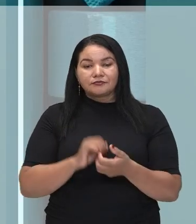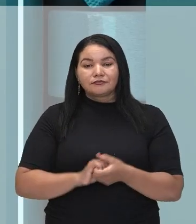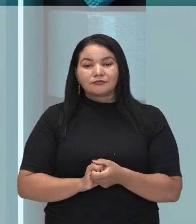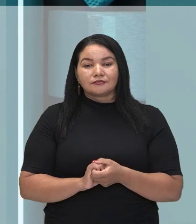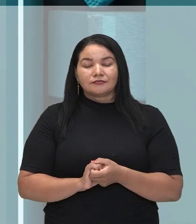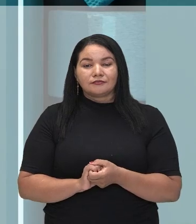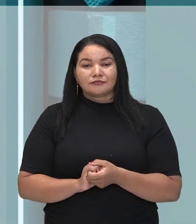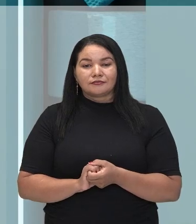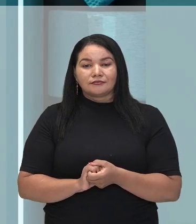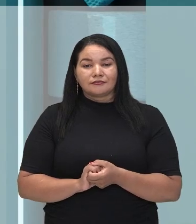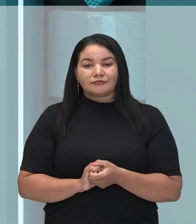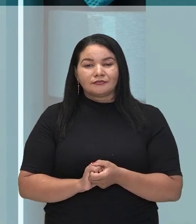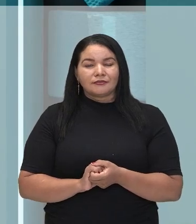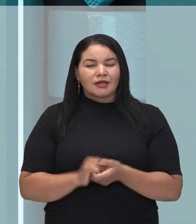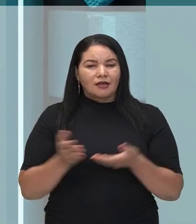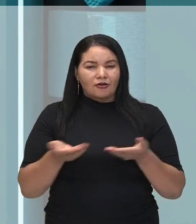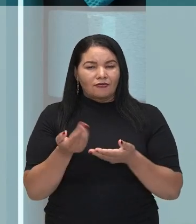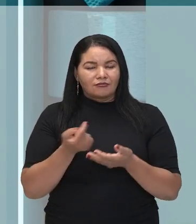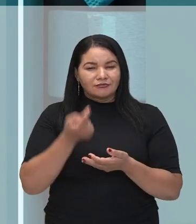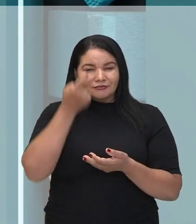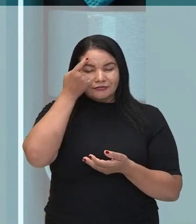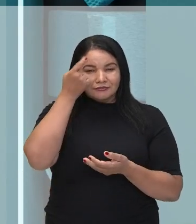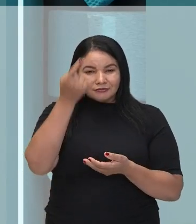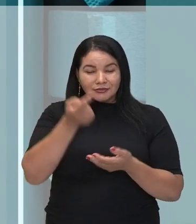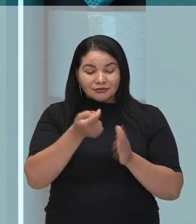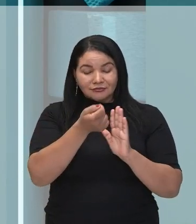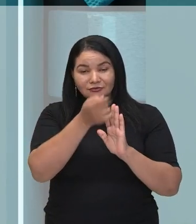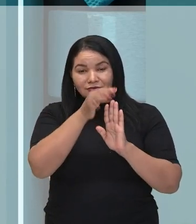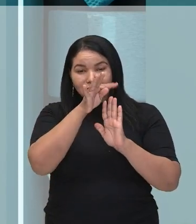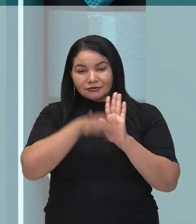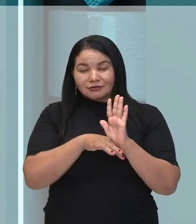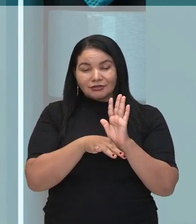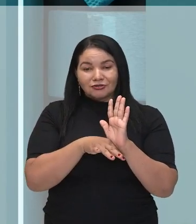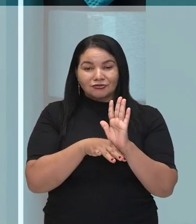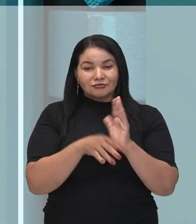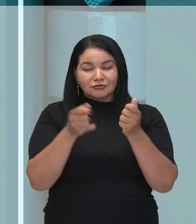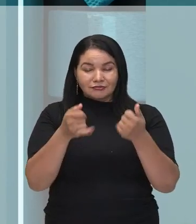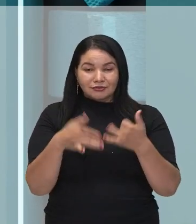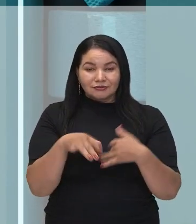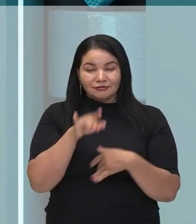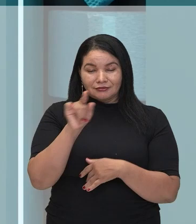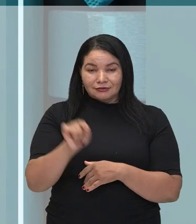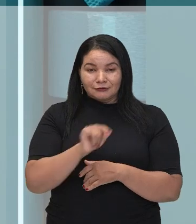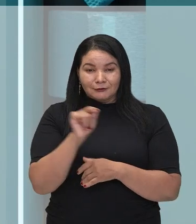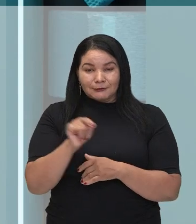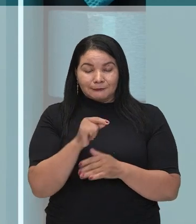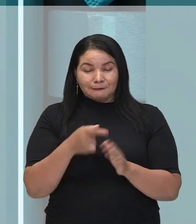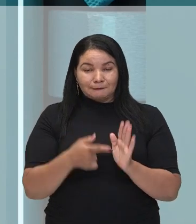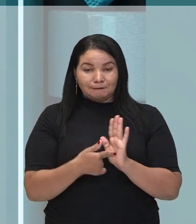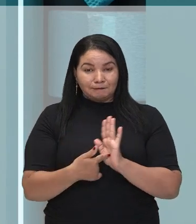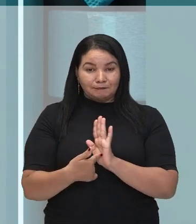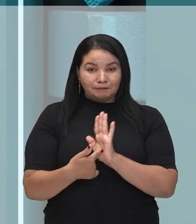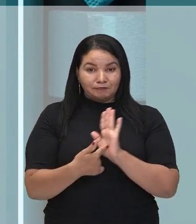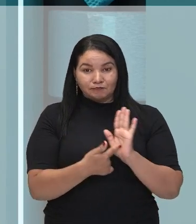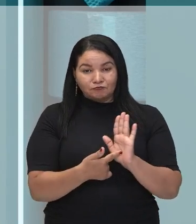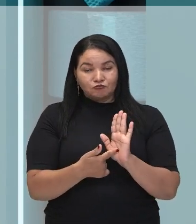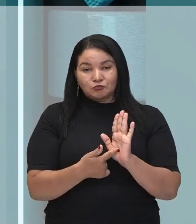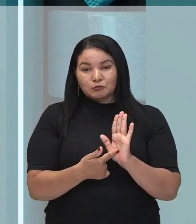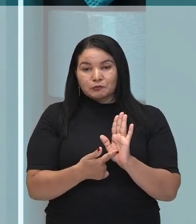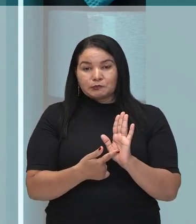Muito bem. Então vamos relembrar aqui o que nós tratamos hoje. Tratamos primeiramente ali a respeito